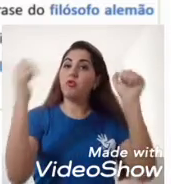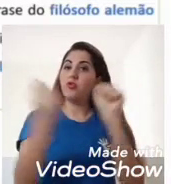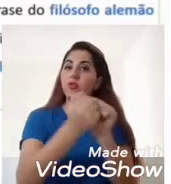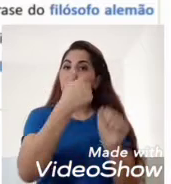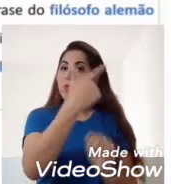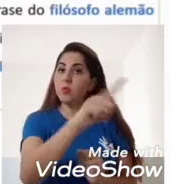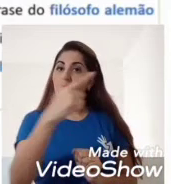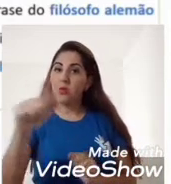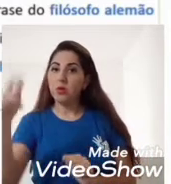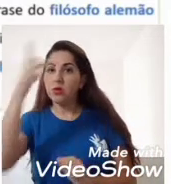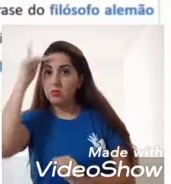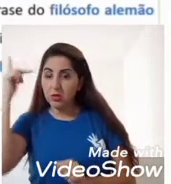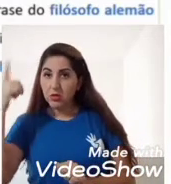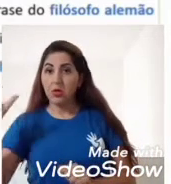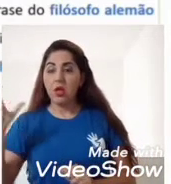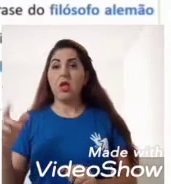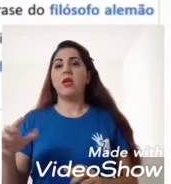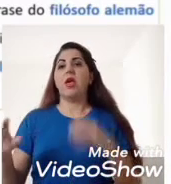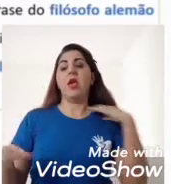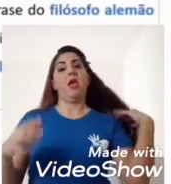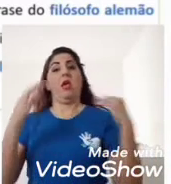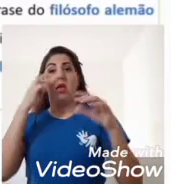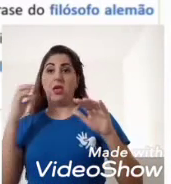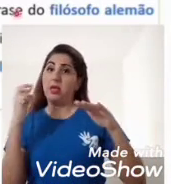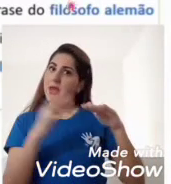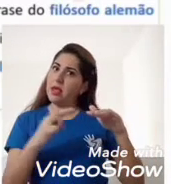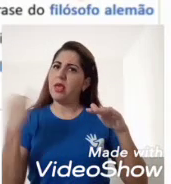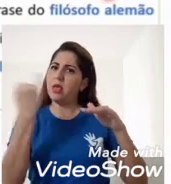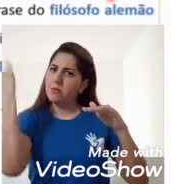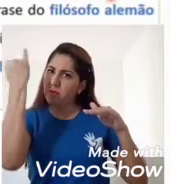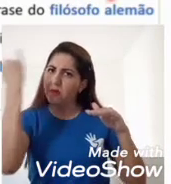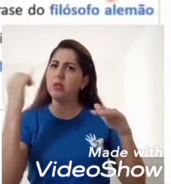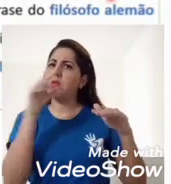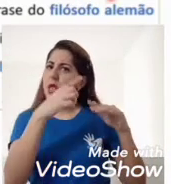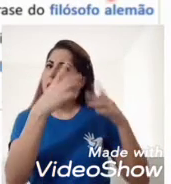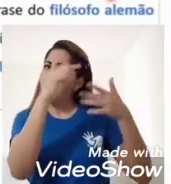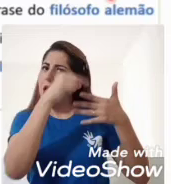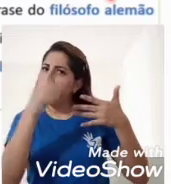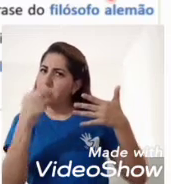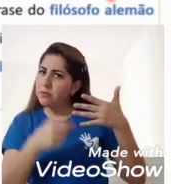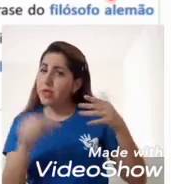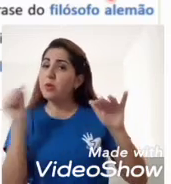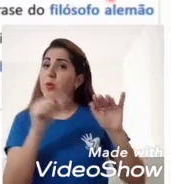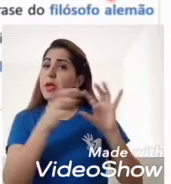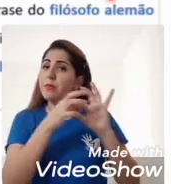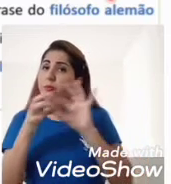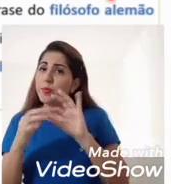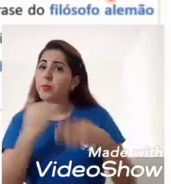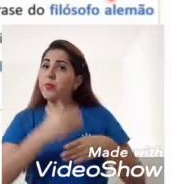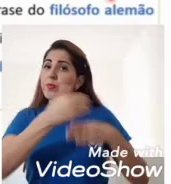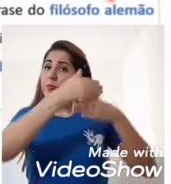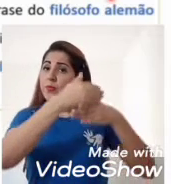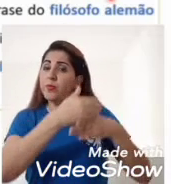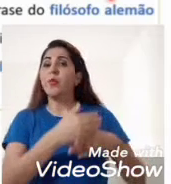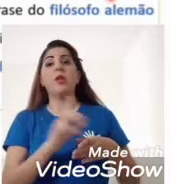ela quer enfatizar um aspecto de respeitar e crescer, por isso que ela opta por essa construção correlativa, o